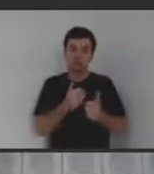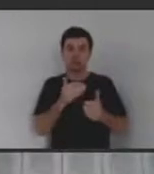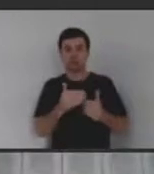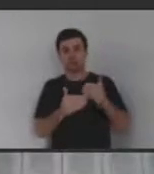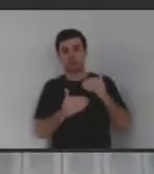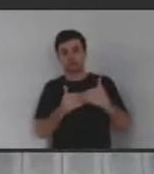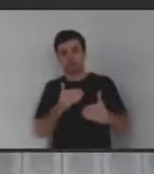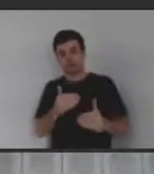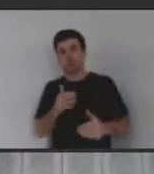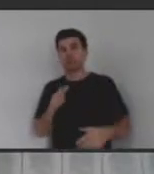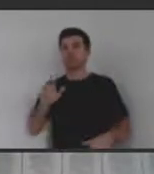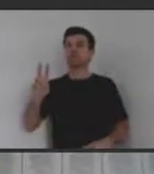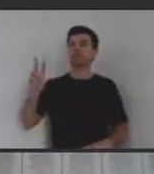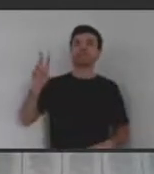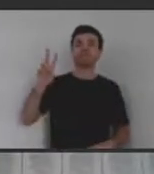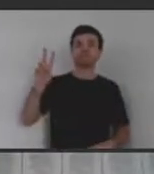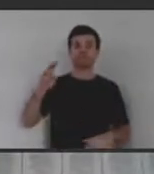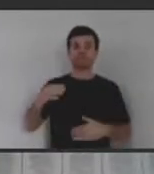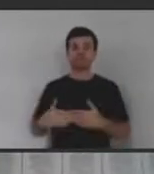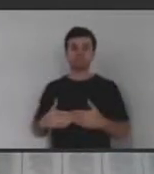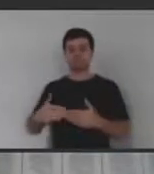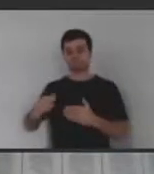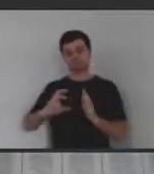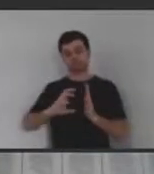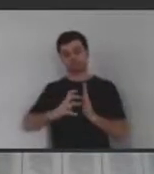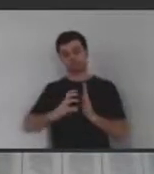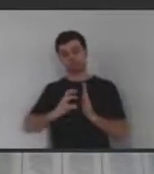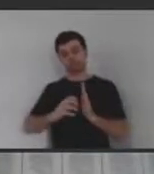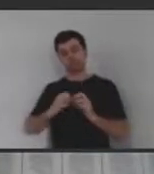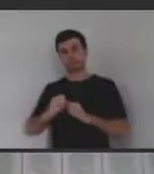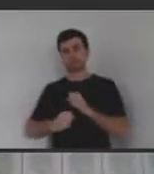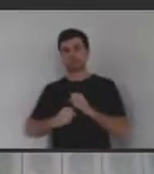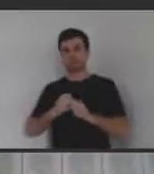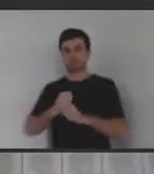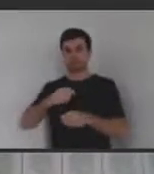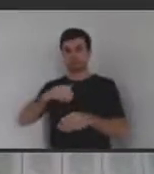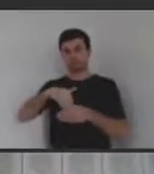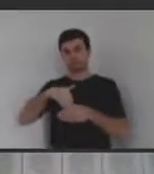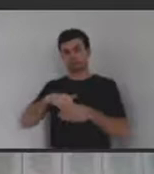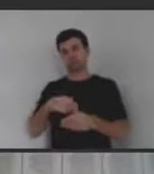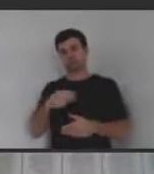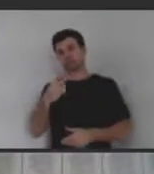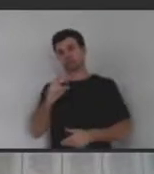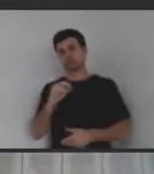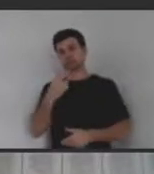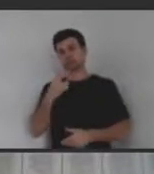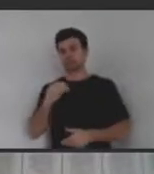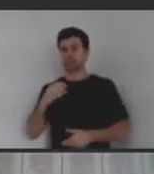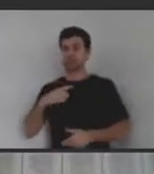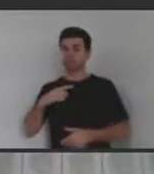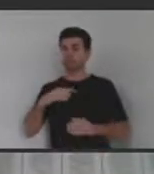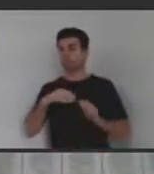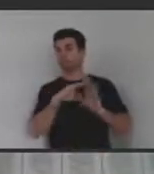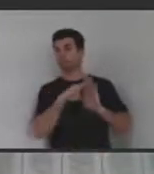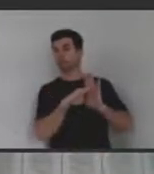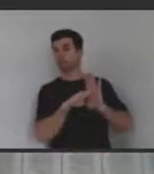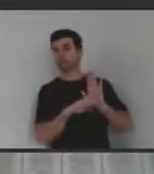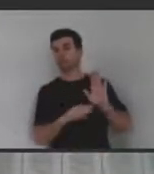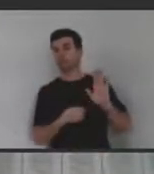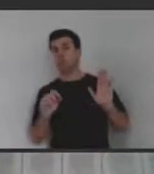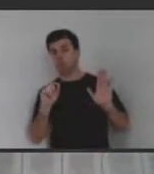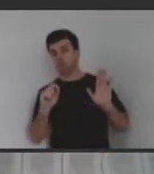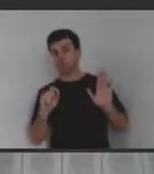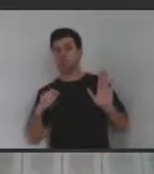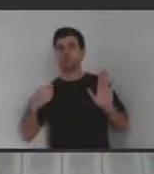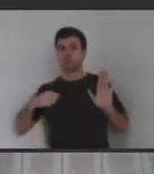por partidos e coligações nas eleições 2020. Para tanto, determina as seguintes providências. Primeiro, registre-se o